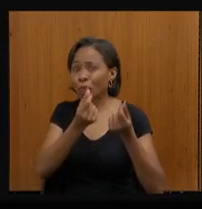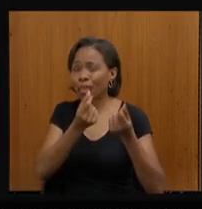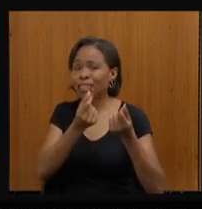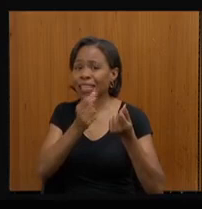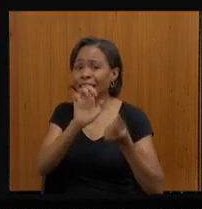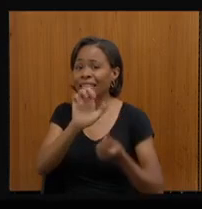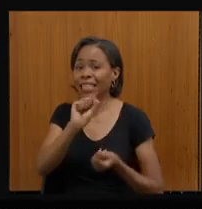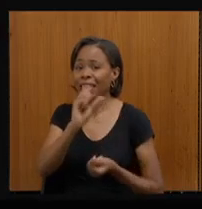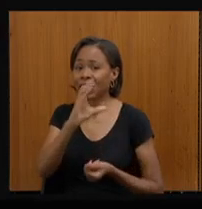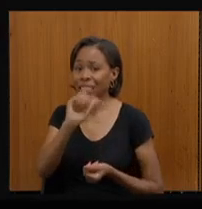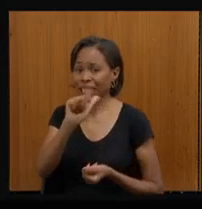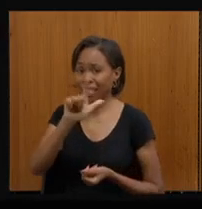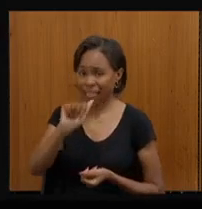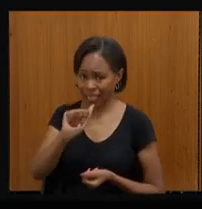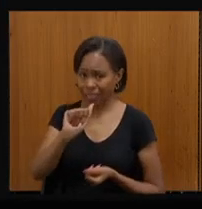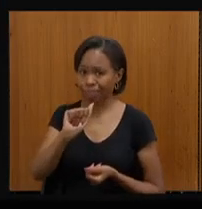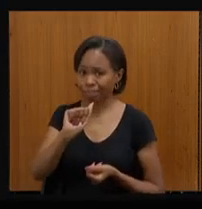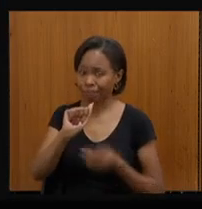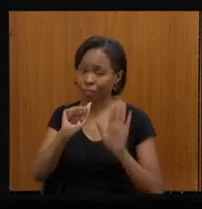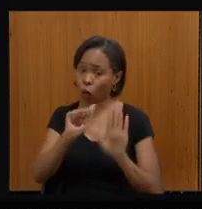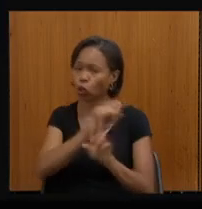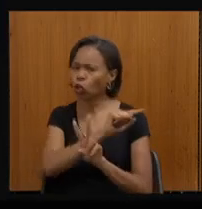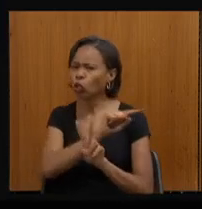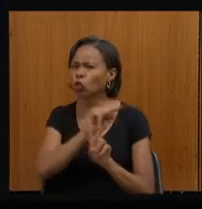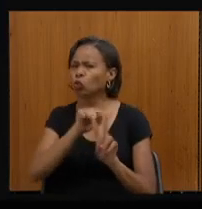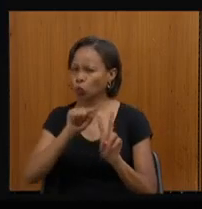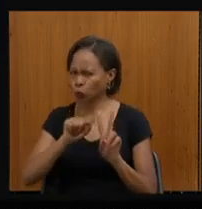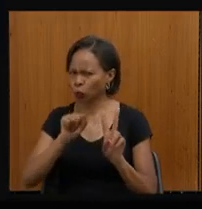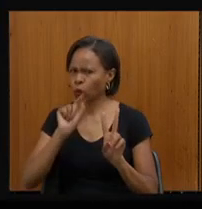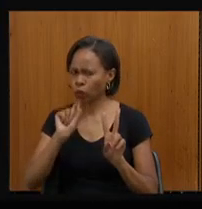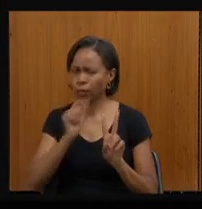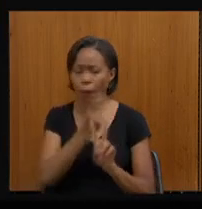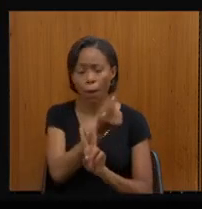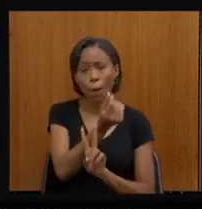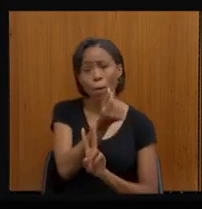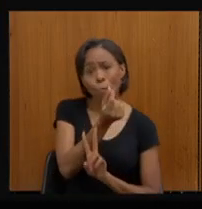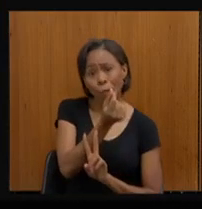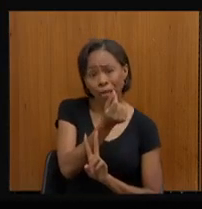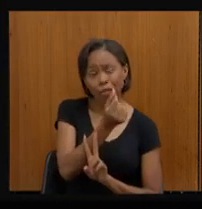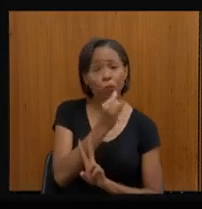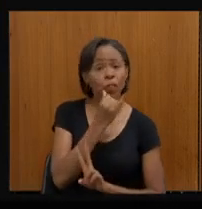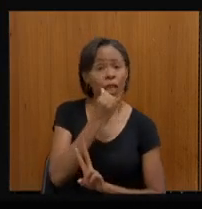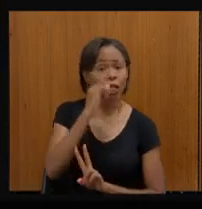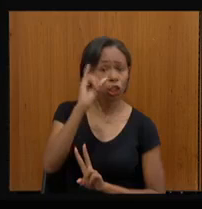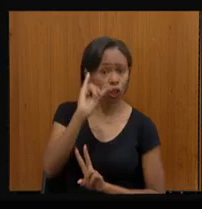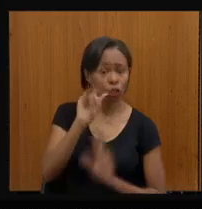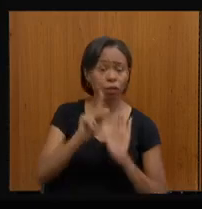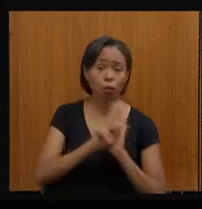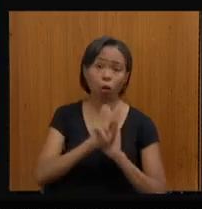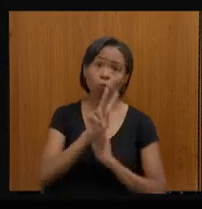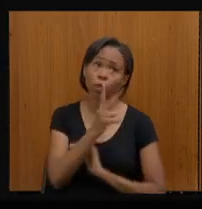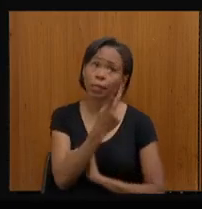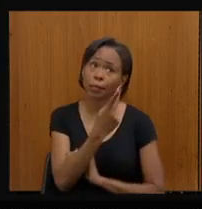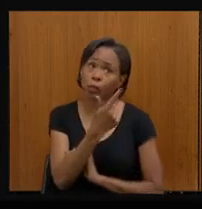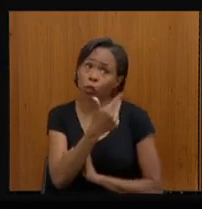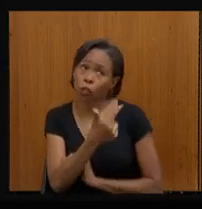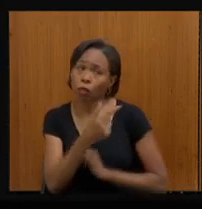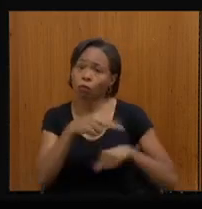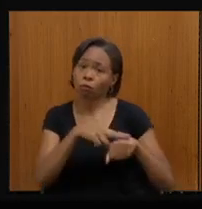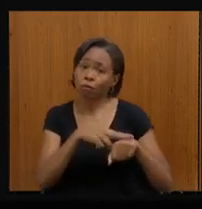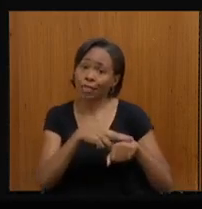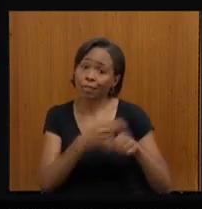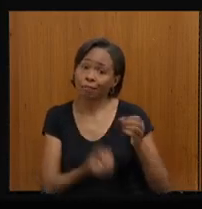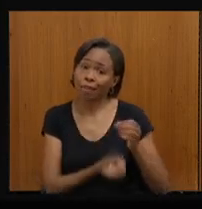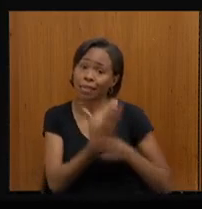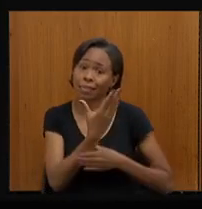economia elas são duas duas coisas para o preço da i A idade produziram vai